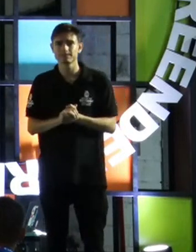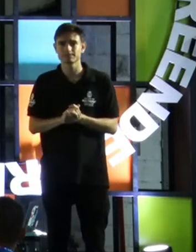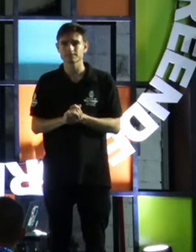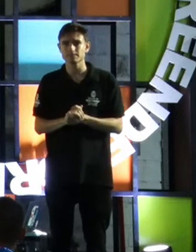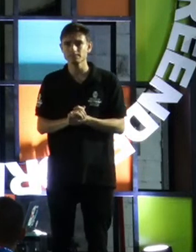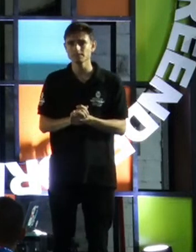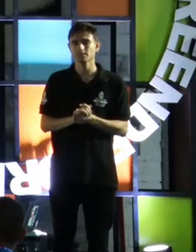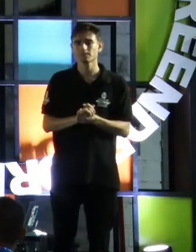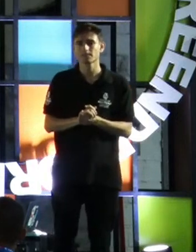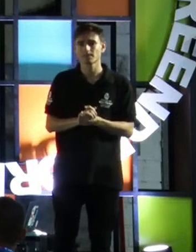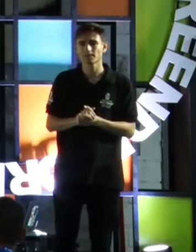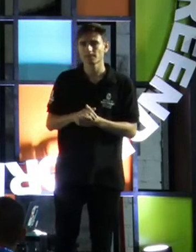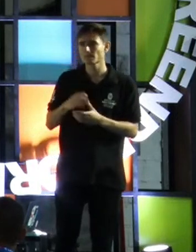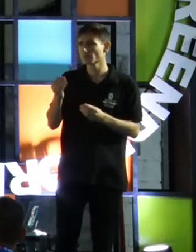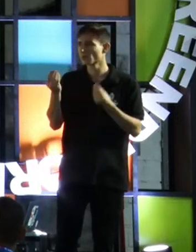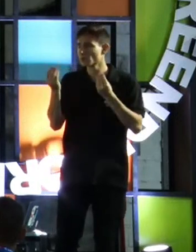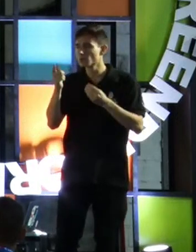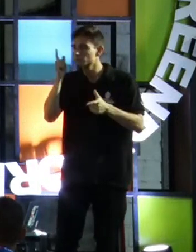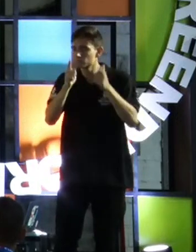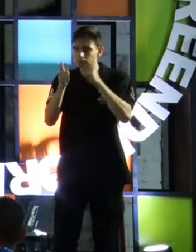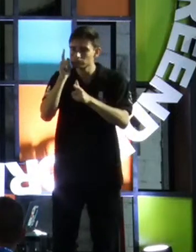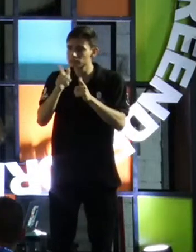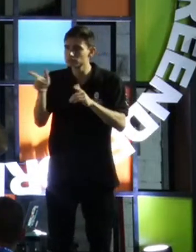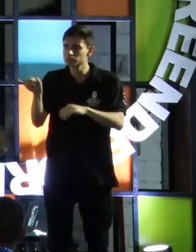E aí, como acessar esses recursos?